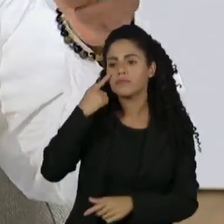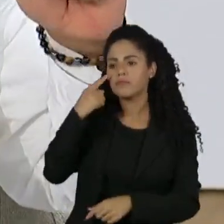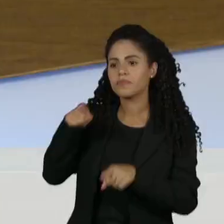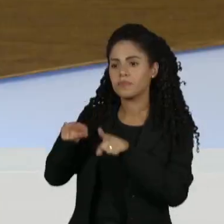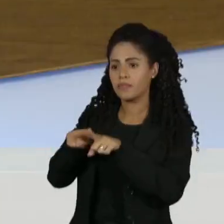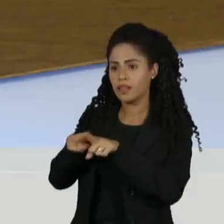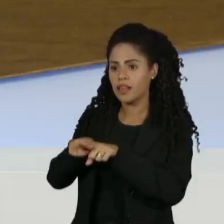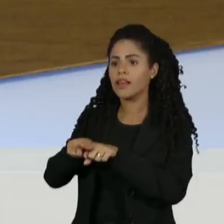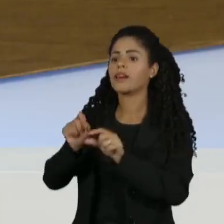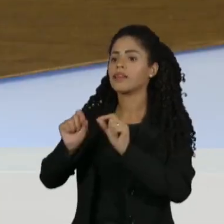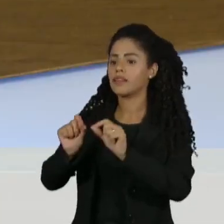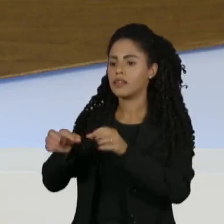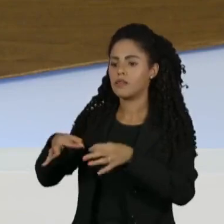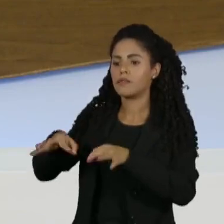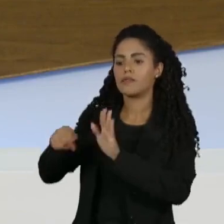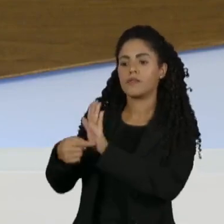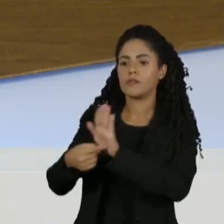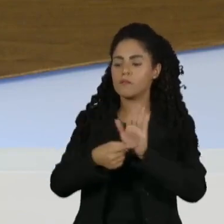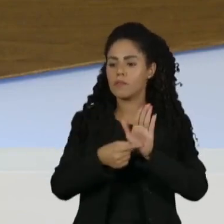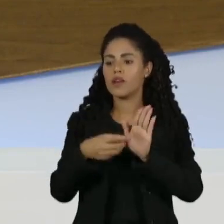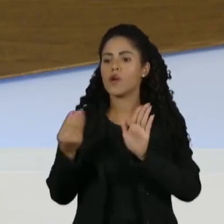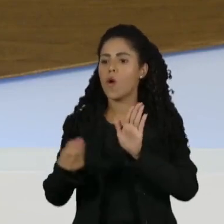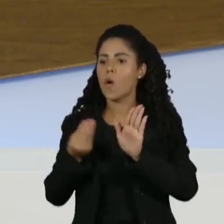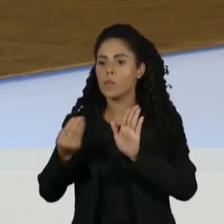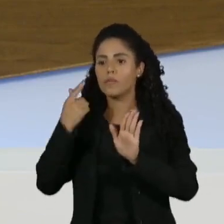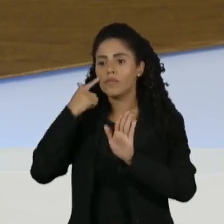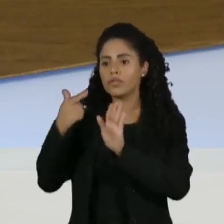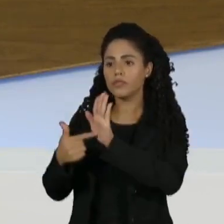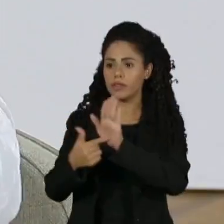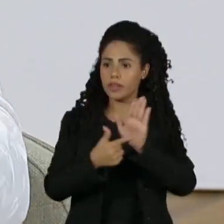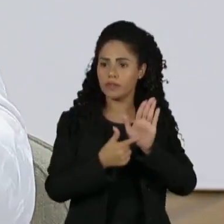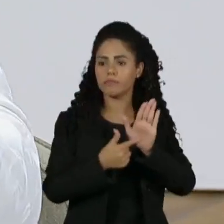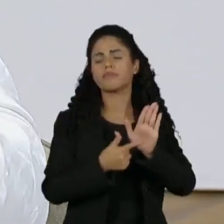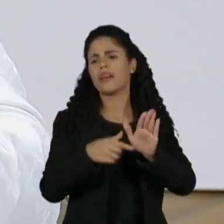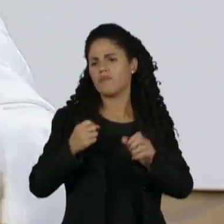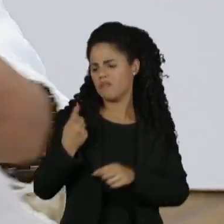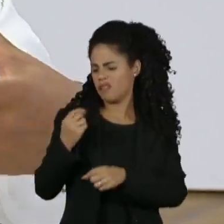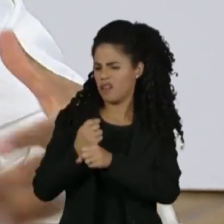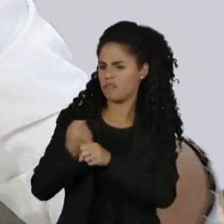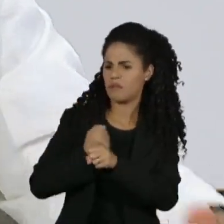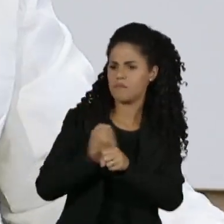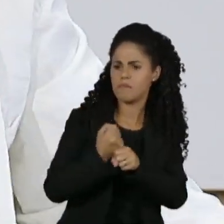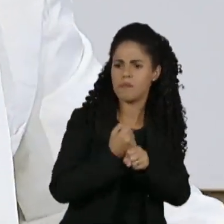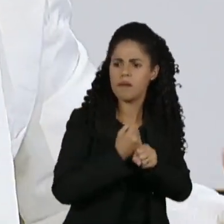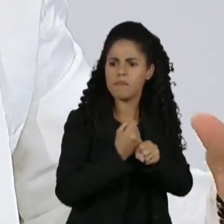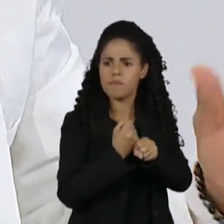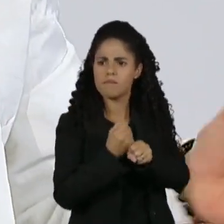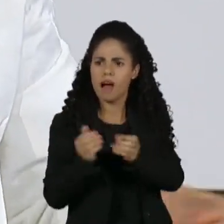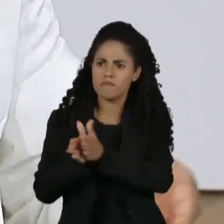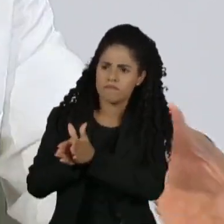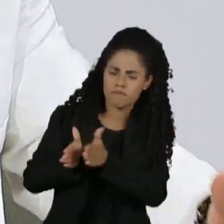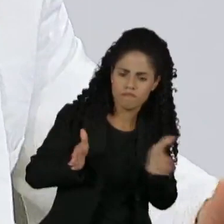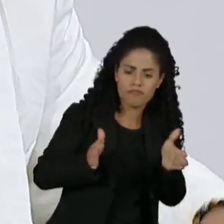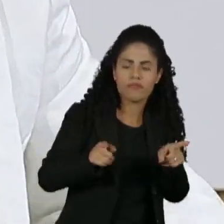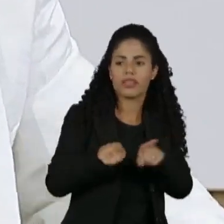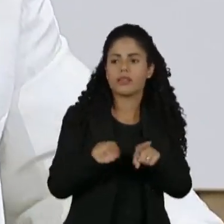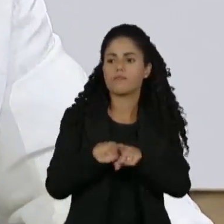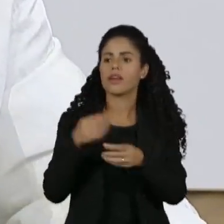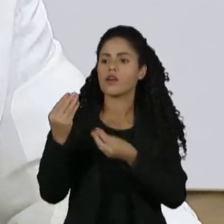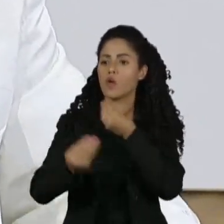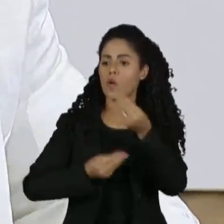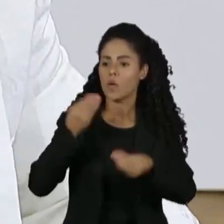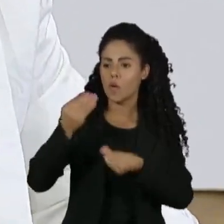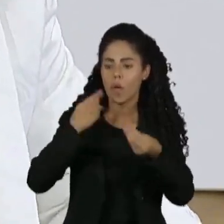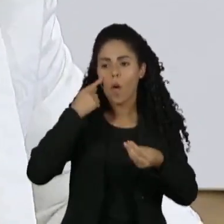pensando histórias do Mussum mas durante esses esses anos todos são 10 anos você olha e fala gente não vou perturbar ele eu vou ler o livro